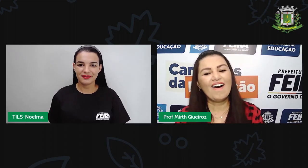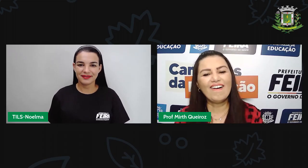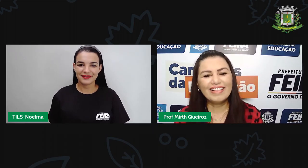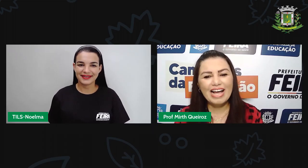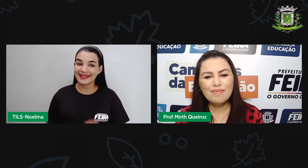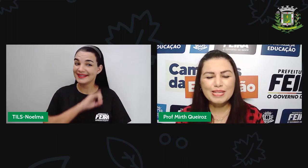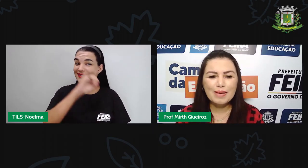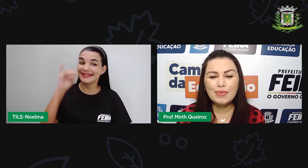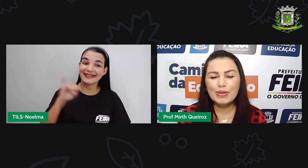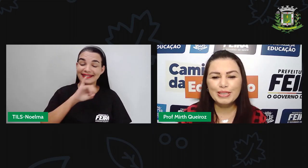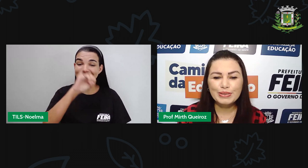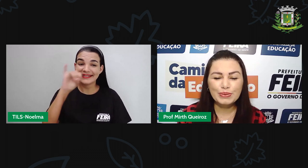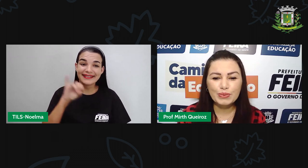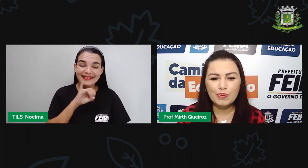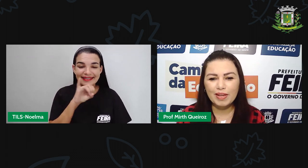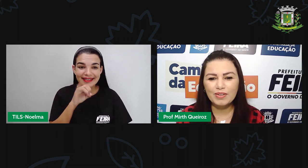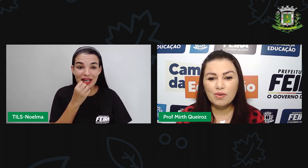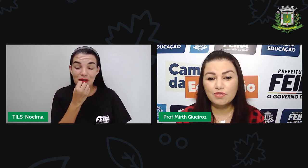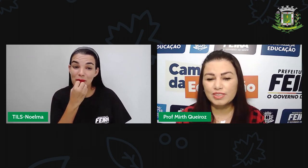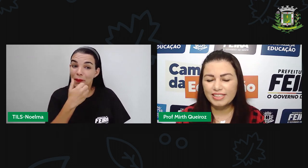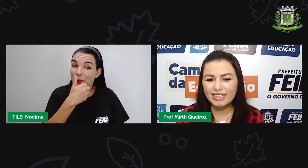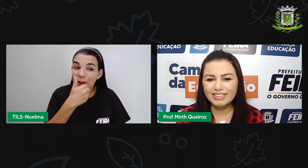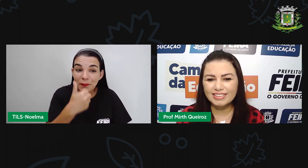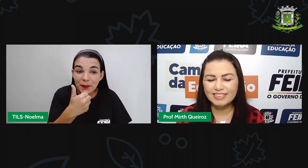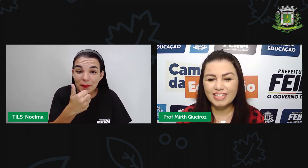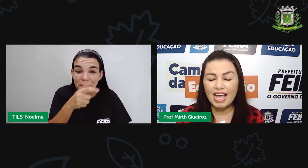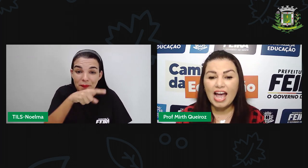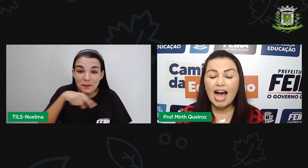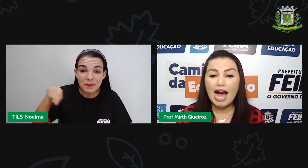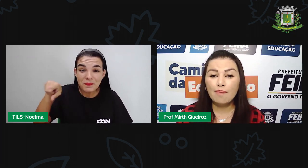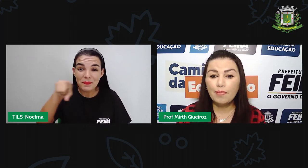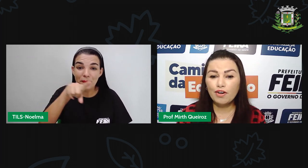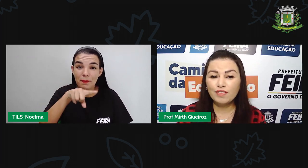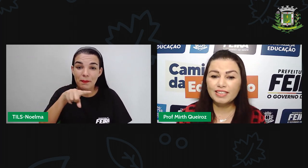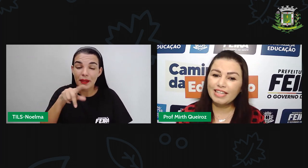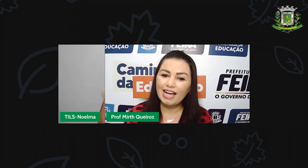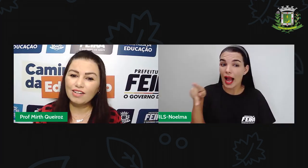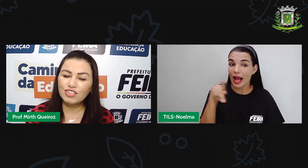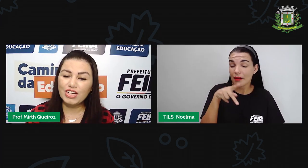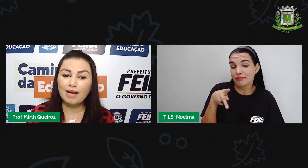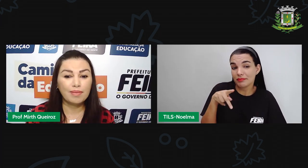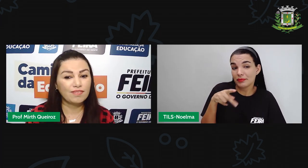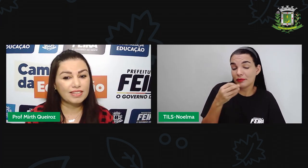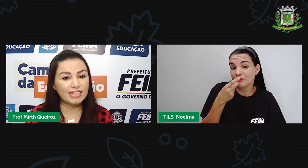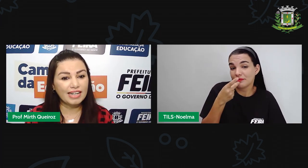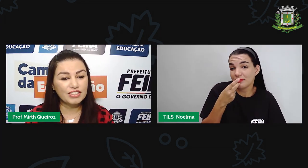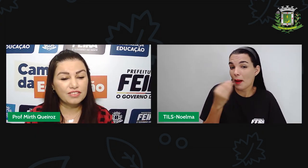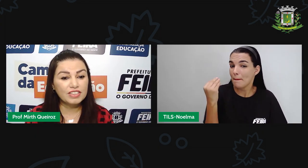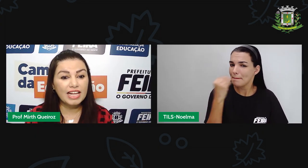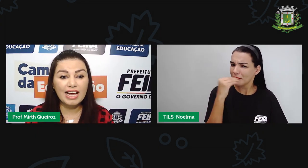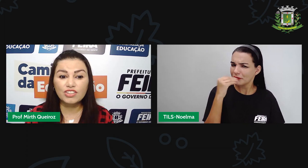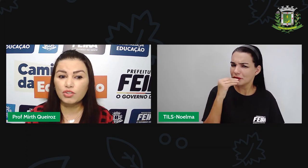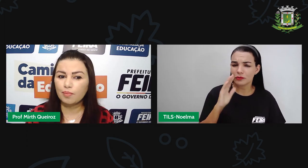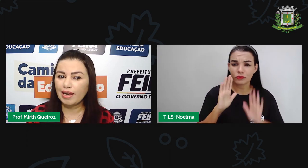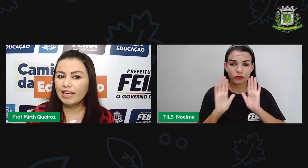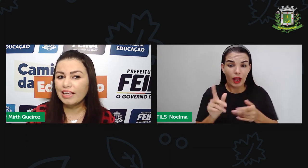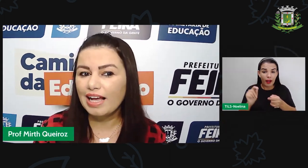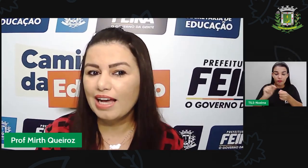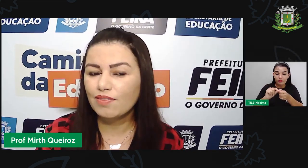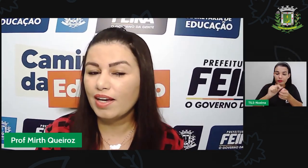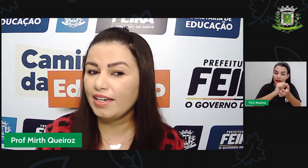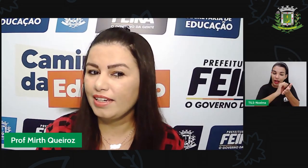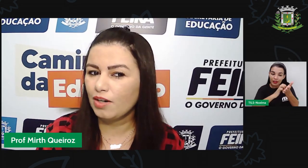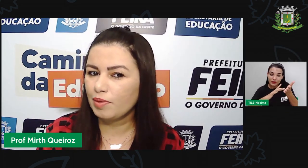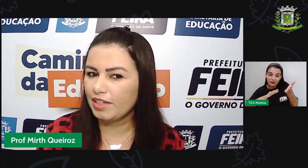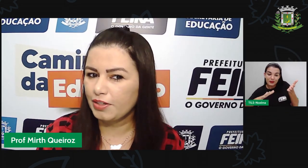Olá, amores, tudo bem com vocês? Aproveitaram já para fazer a atividade, tomar aquela